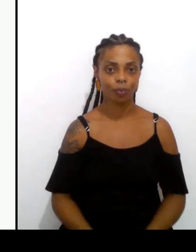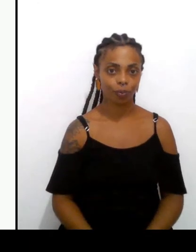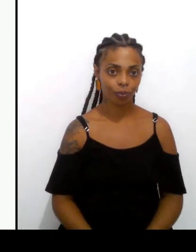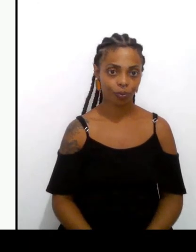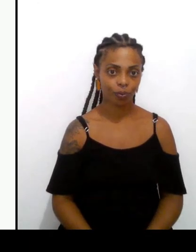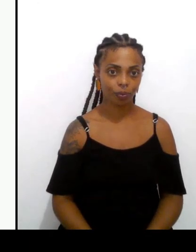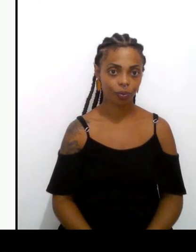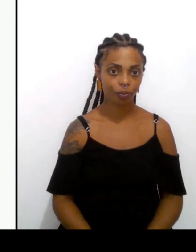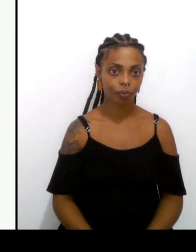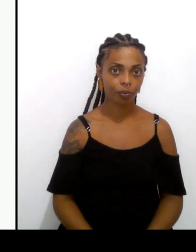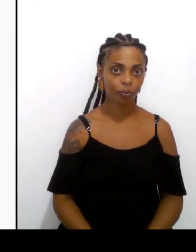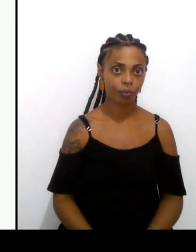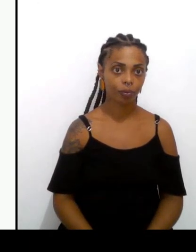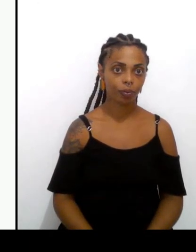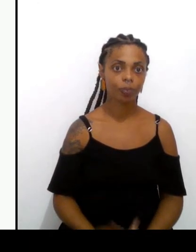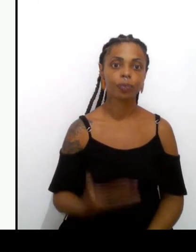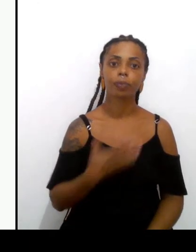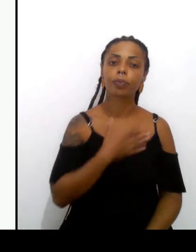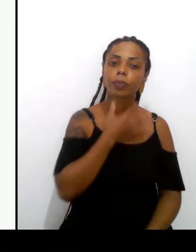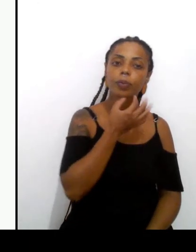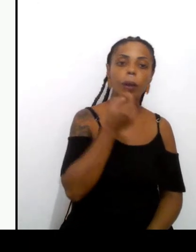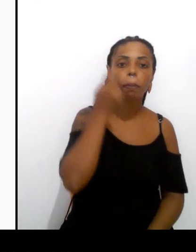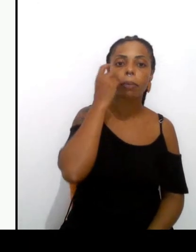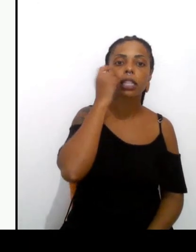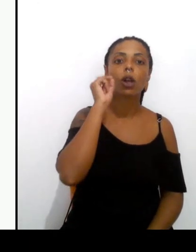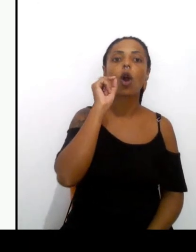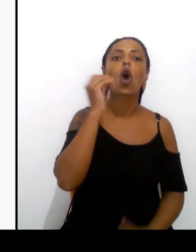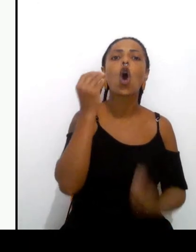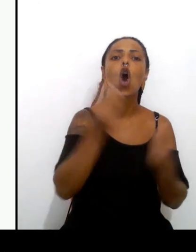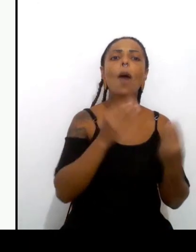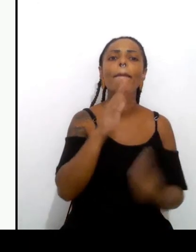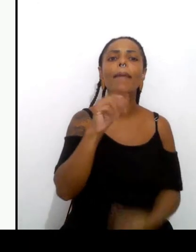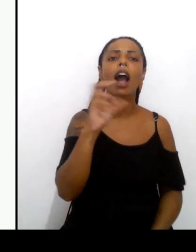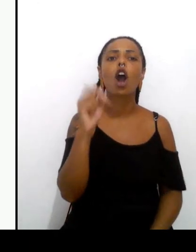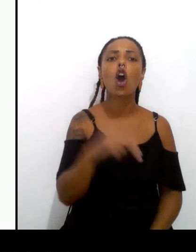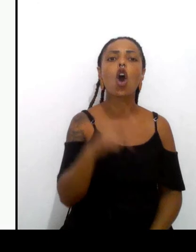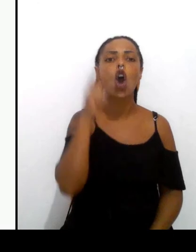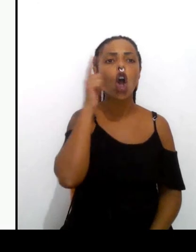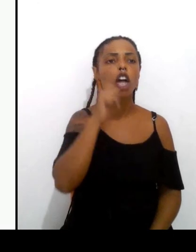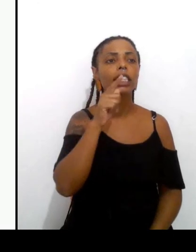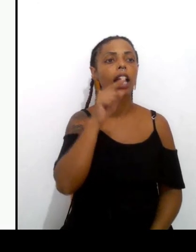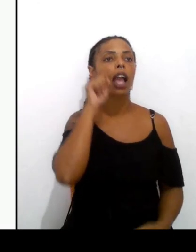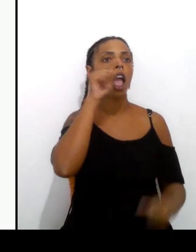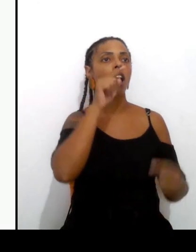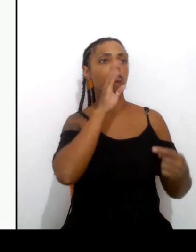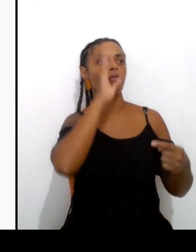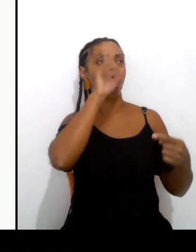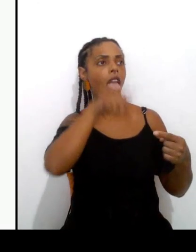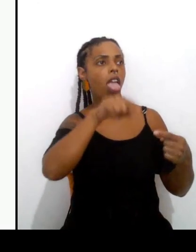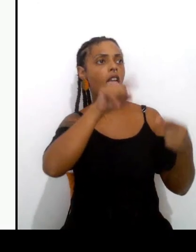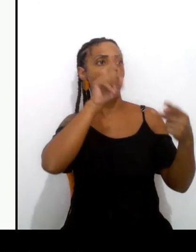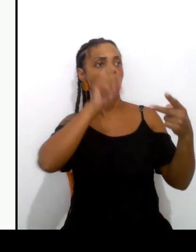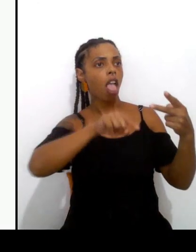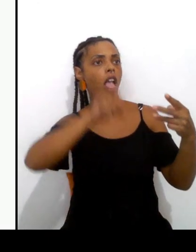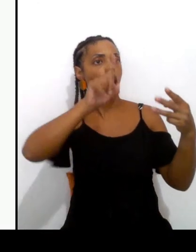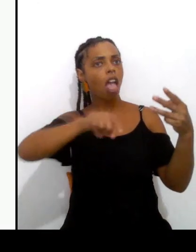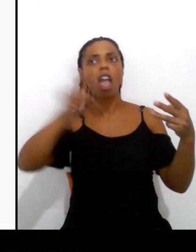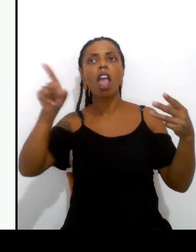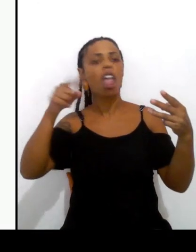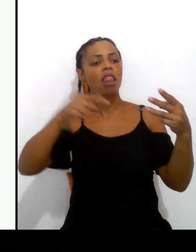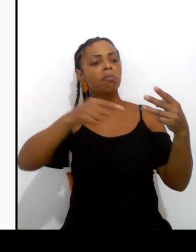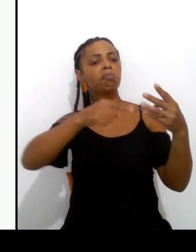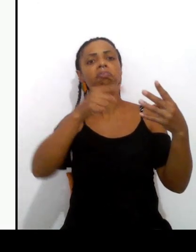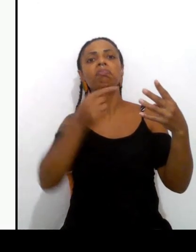ponto é como Baker conseguia romper categorias trazendo a sua própria Perspectiva da